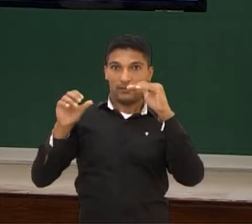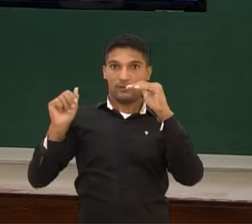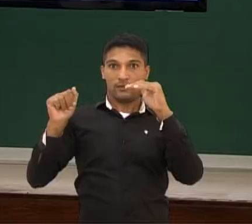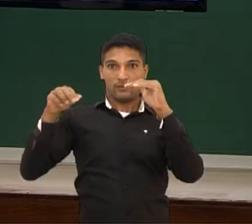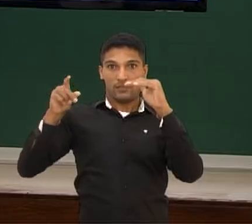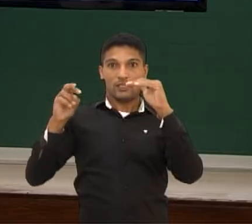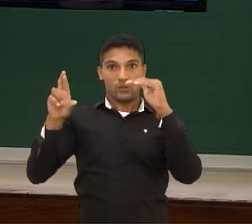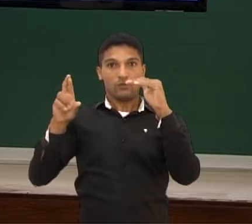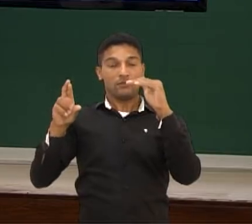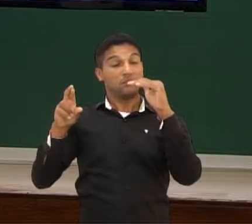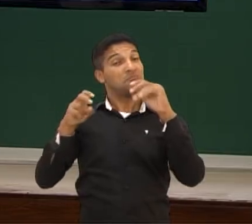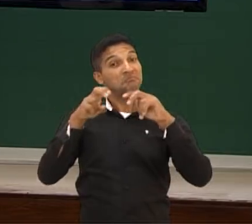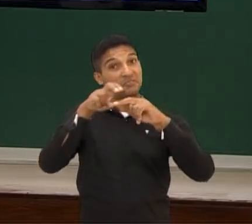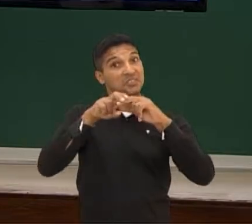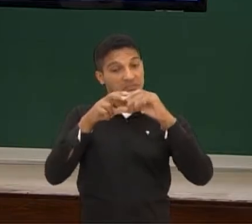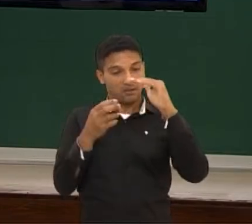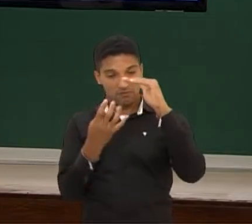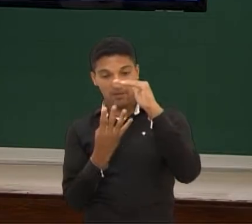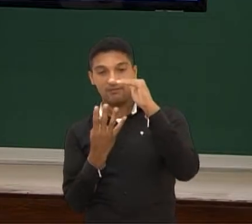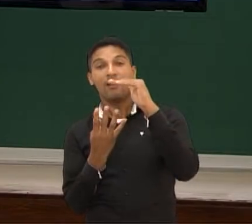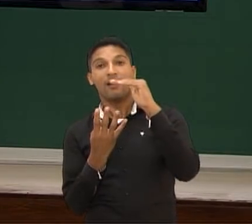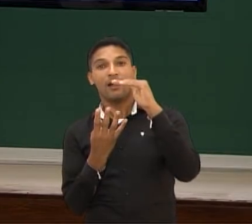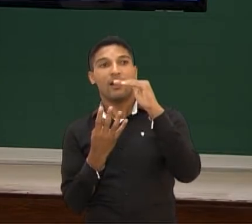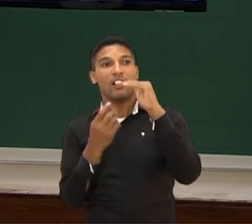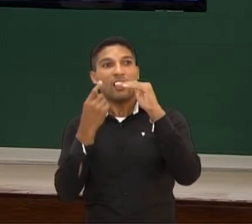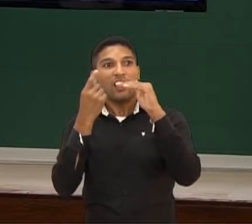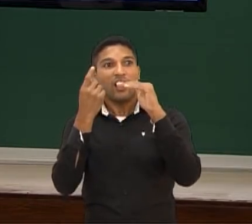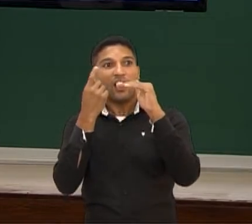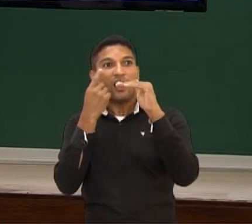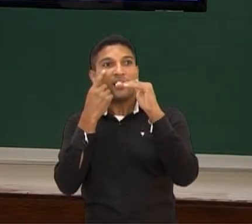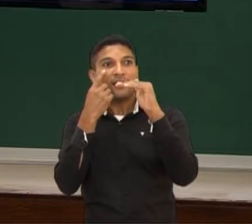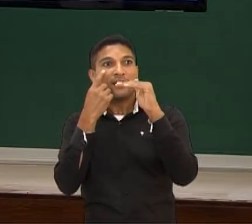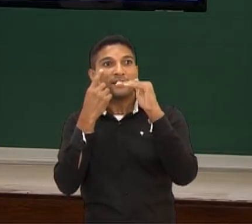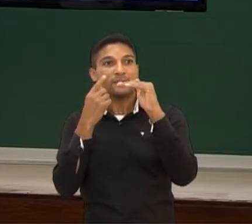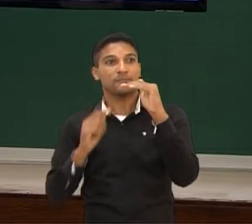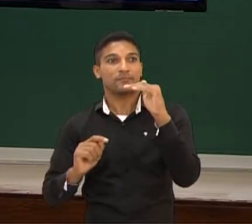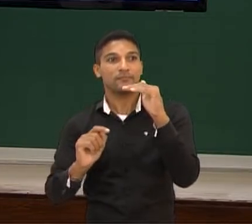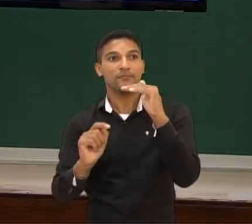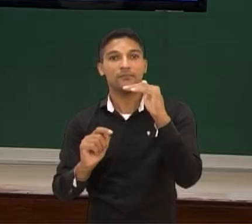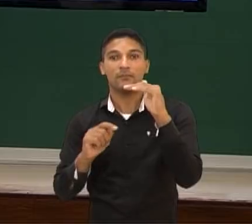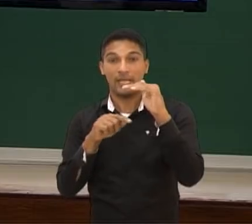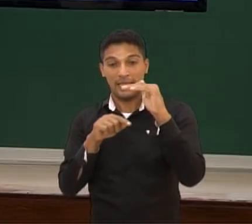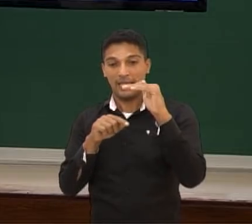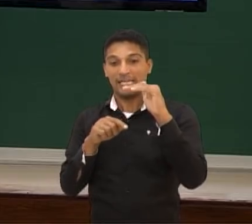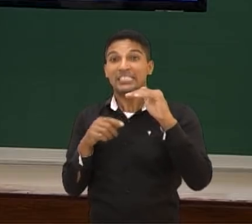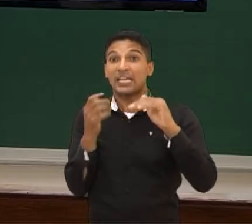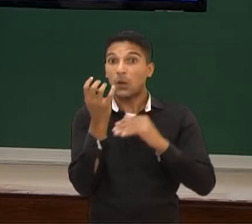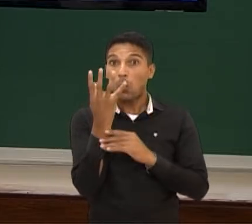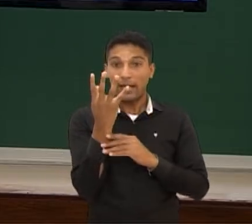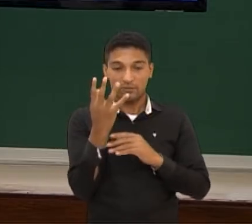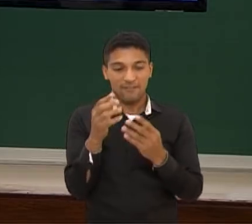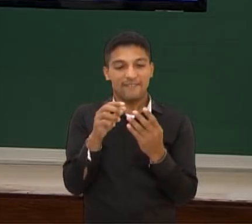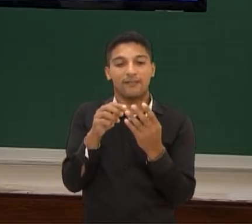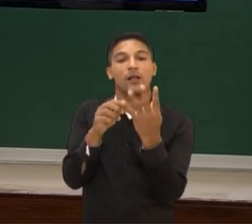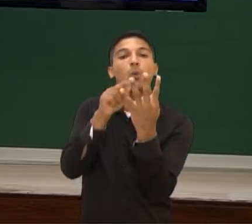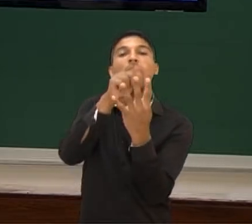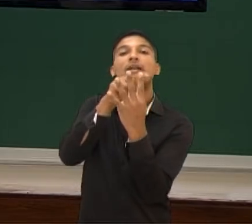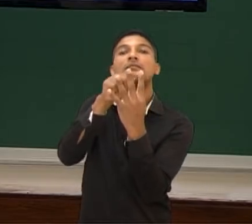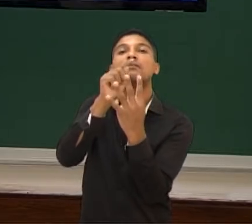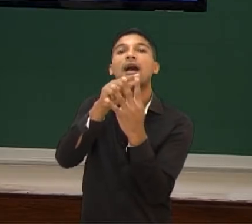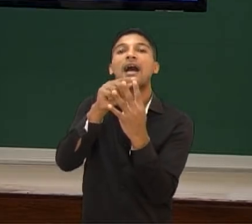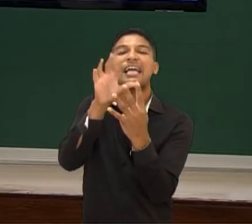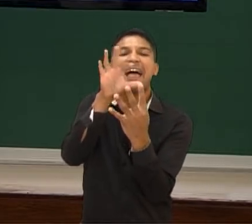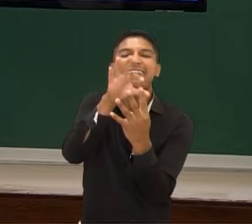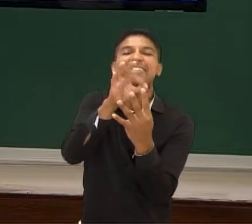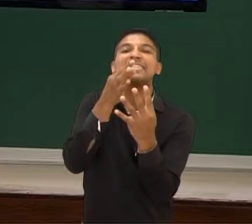4, total de partes. Aí, Fernando comeu uma parte. Se tinha 4 e ele comeu uma, logo ficou quantas para